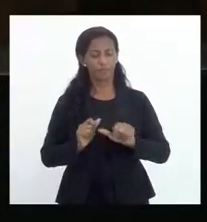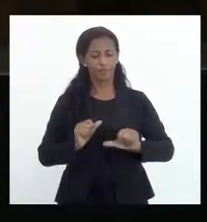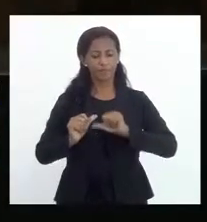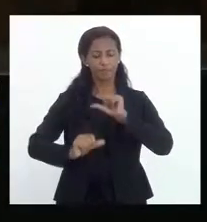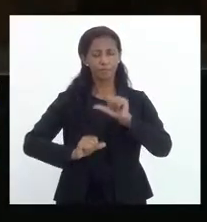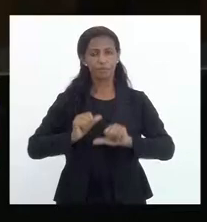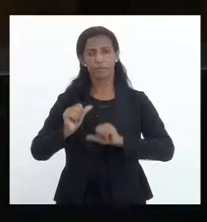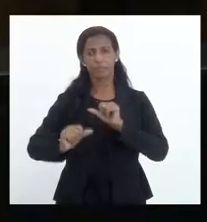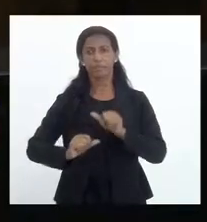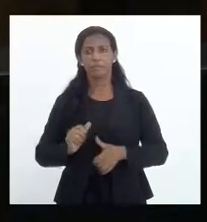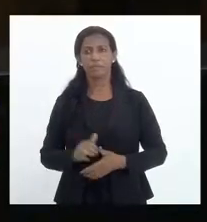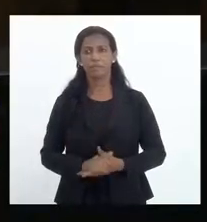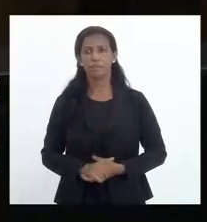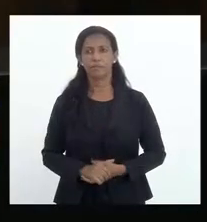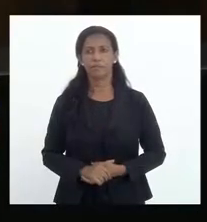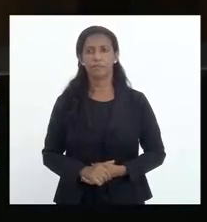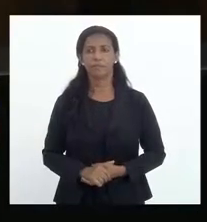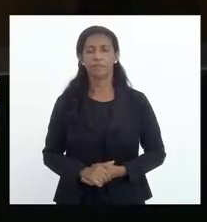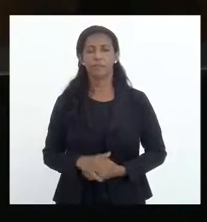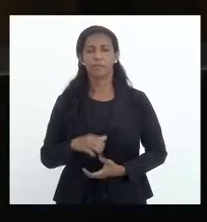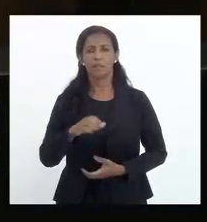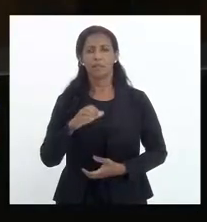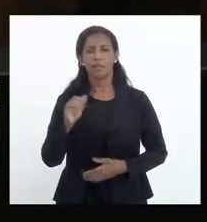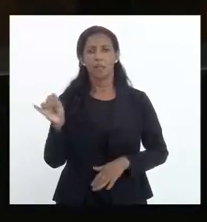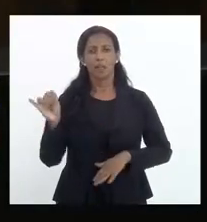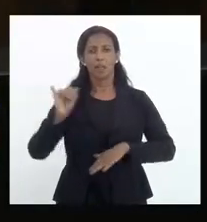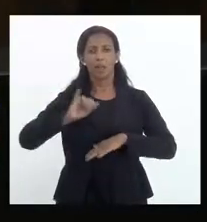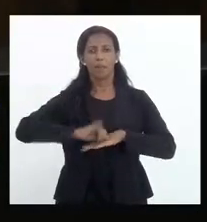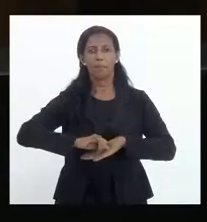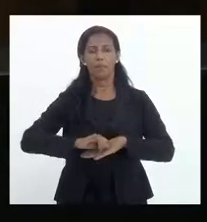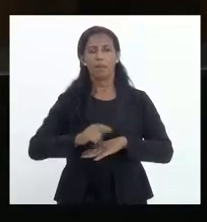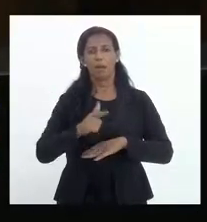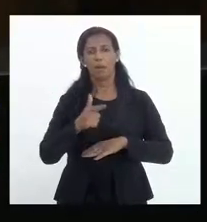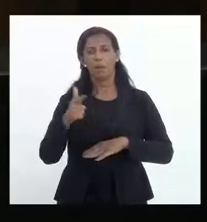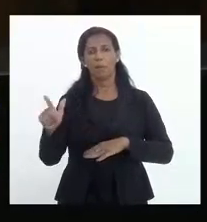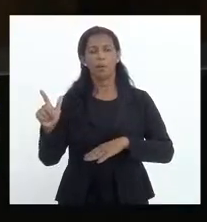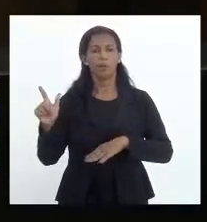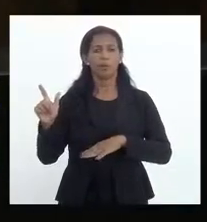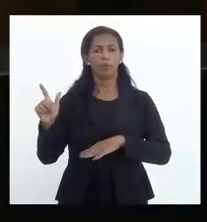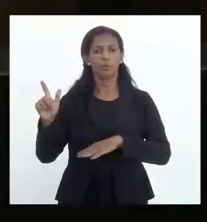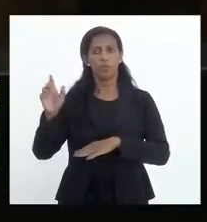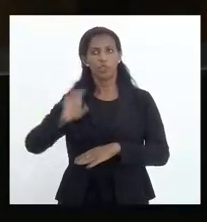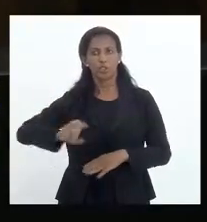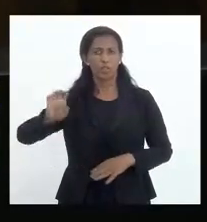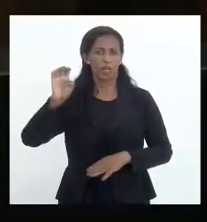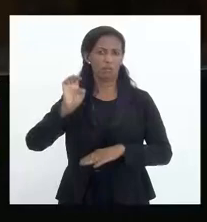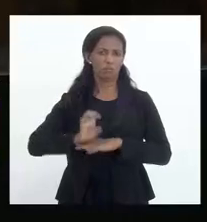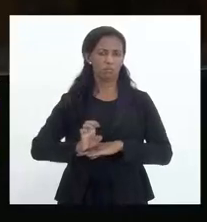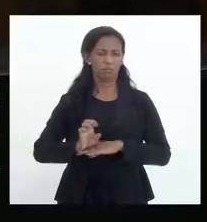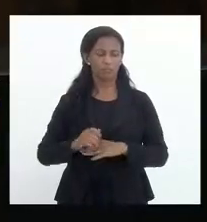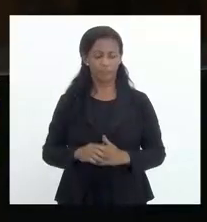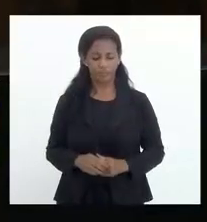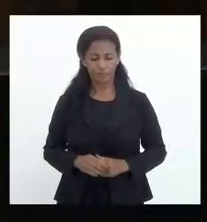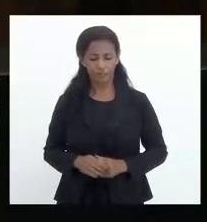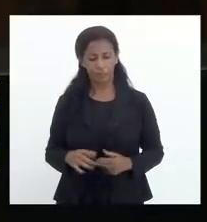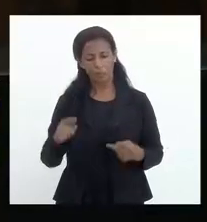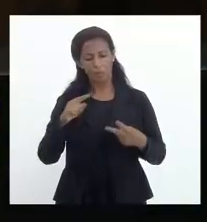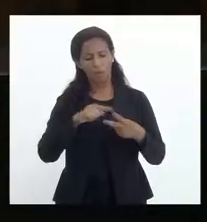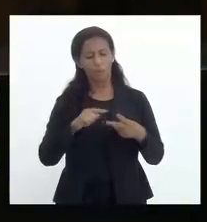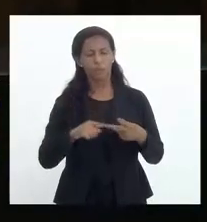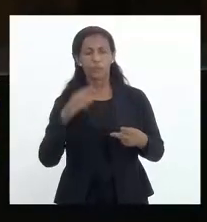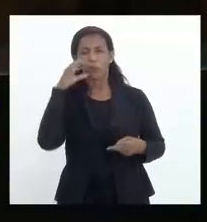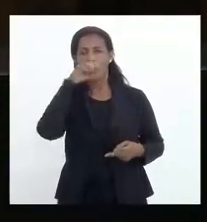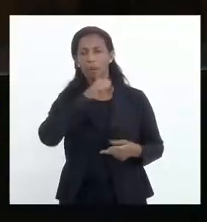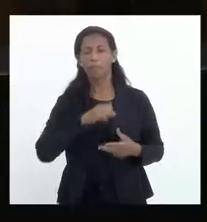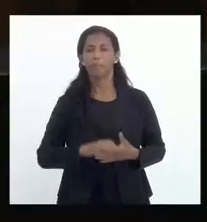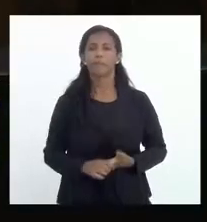transferência da capital para outro Estado. Queria fazer duas pontuações muito